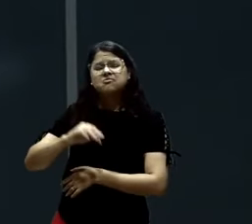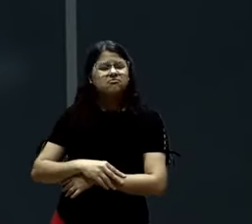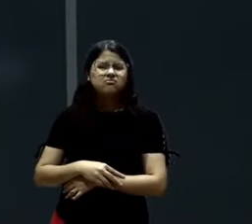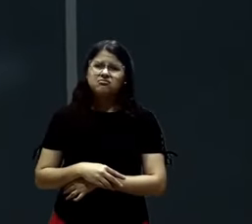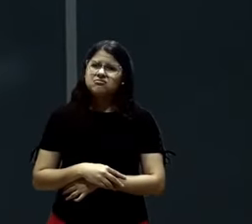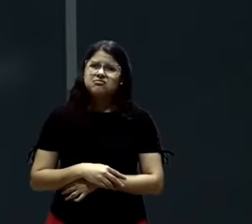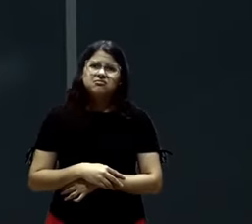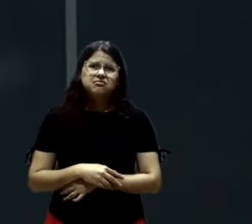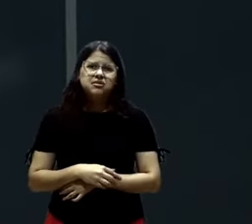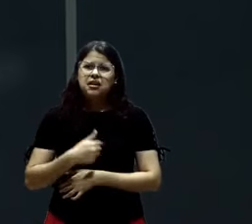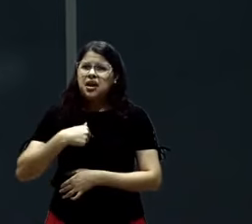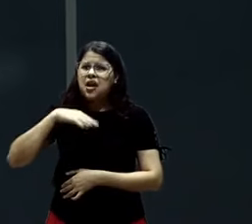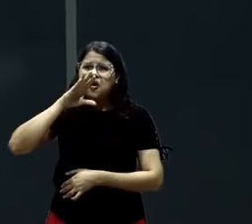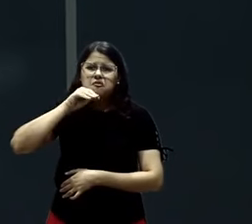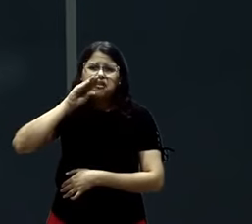Olha,